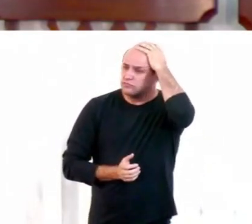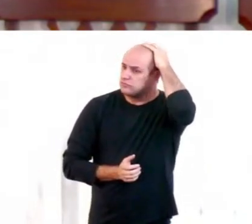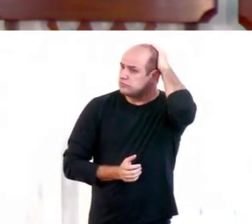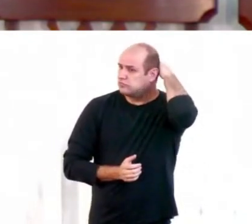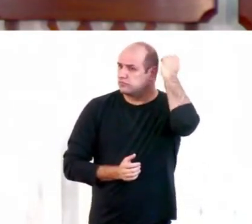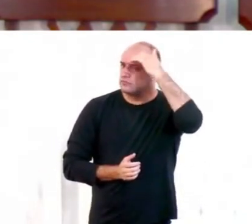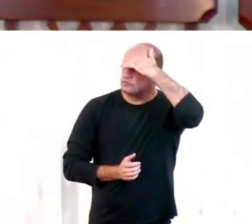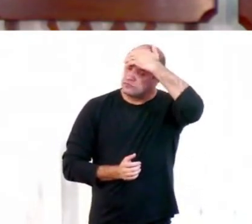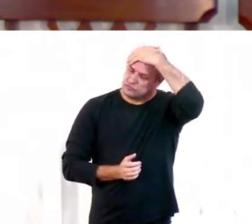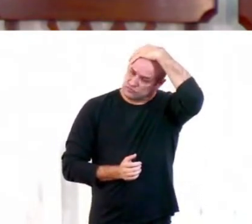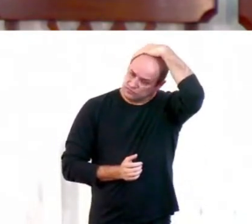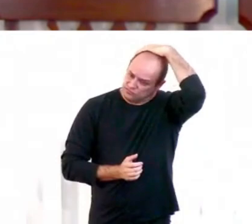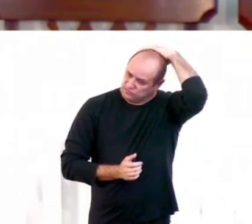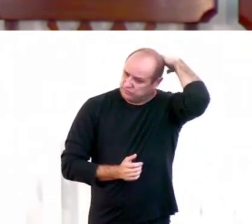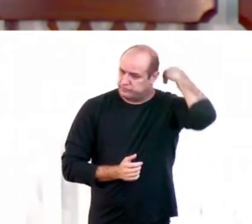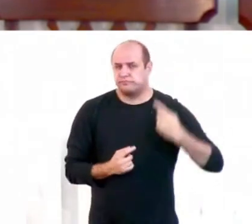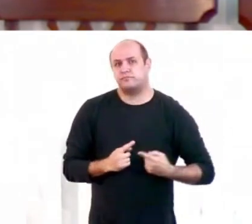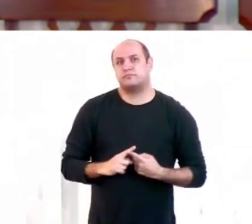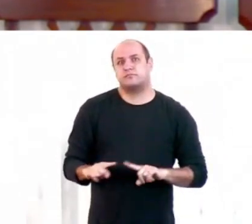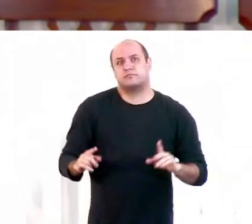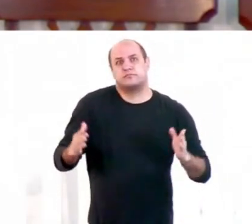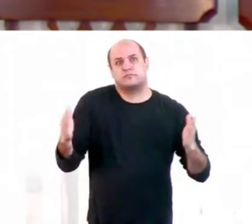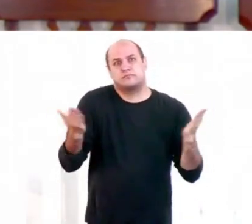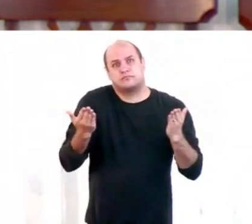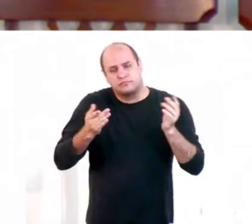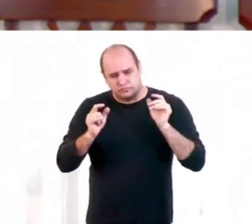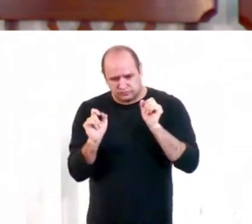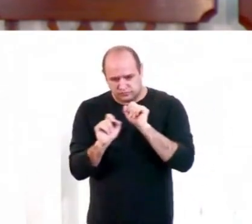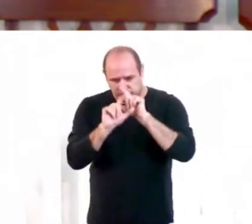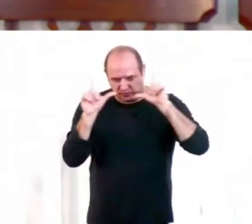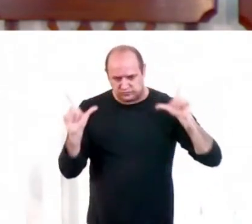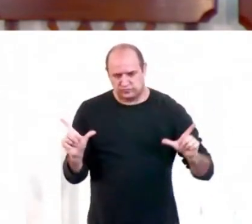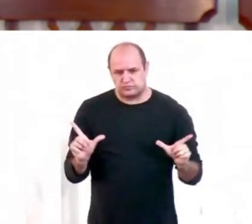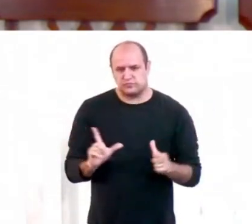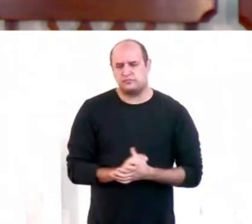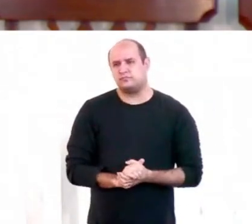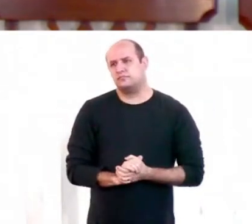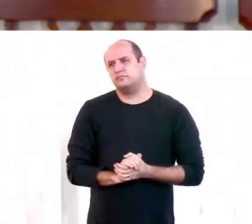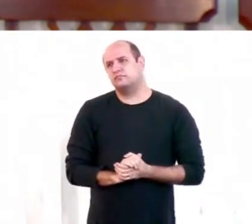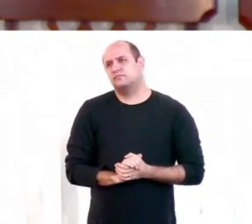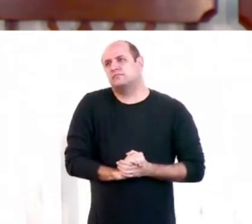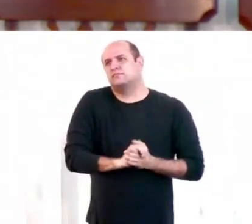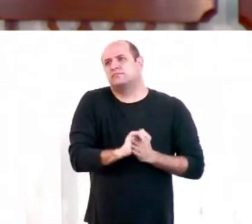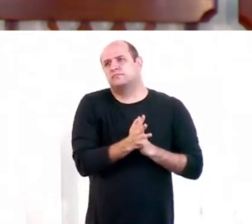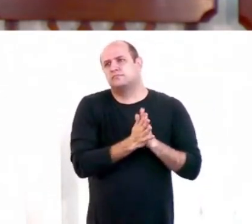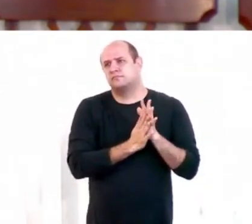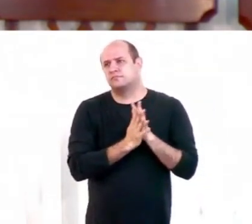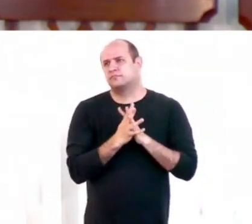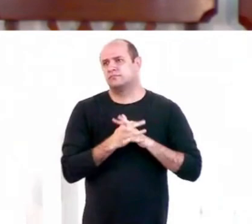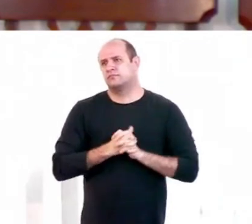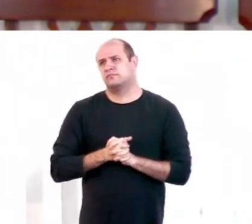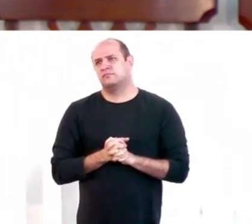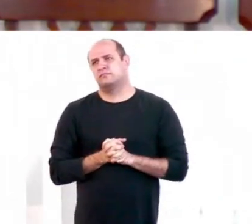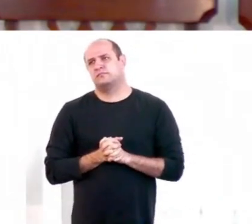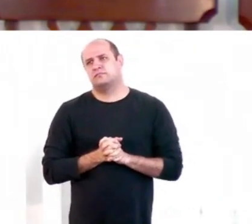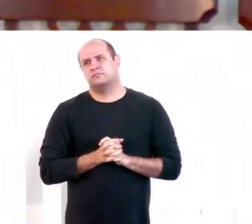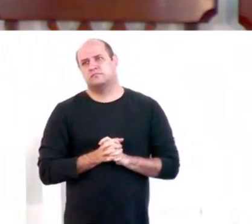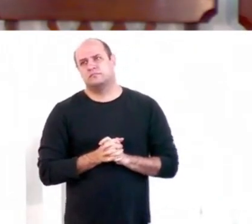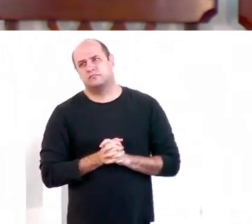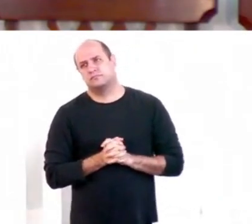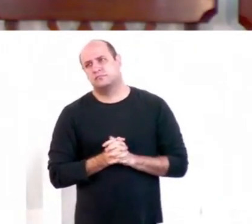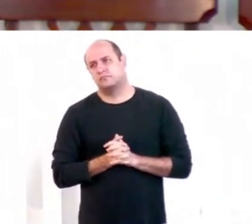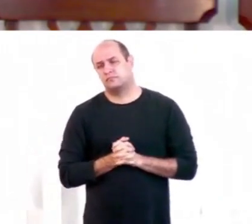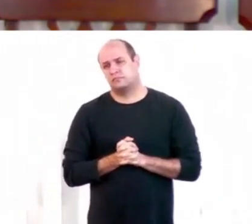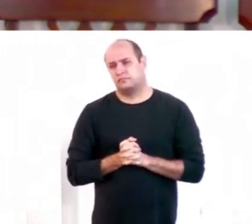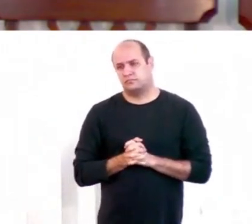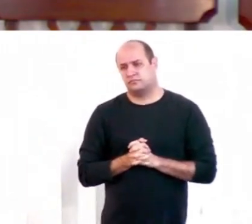nessa manhã o trecho que antecede, que é o capítulo 1, dos versos 13